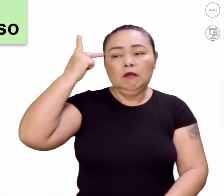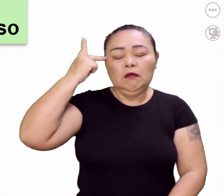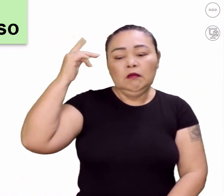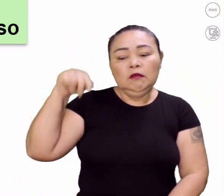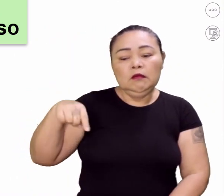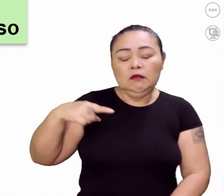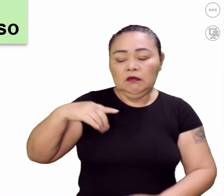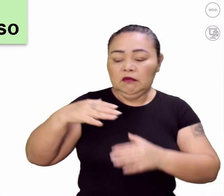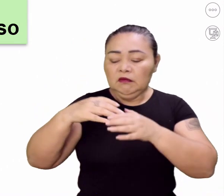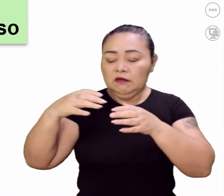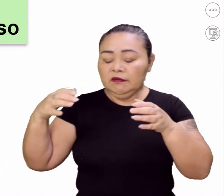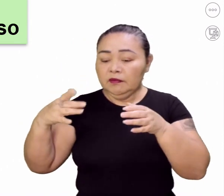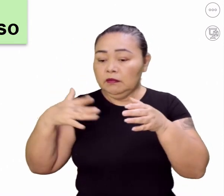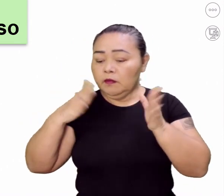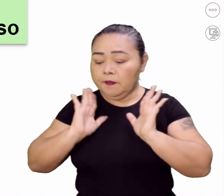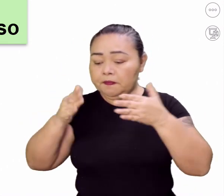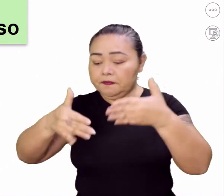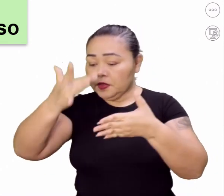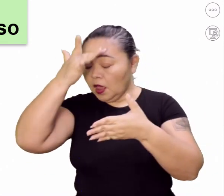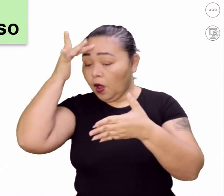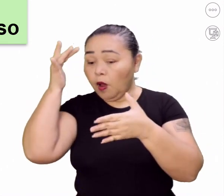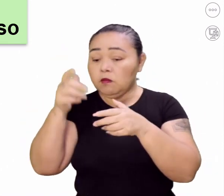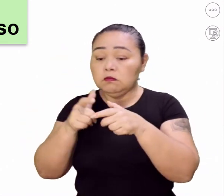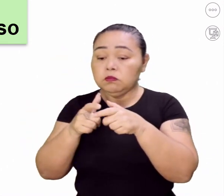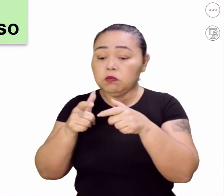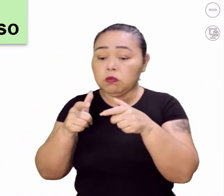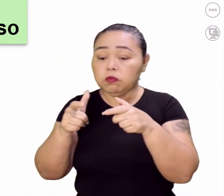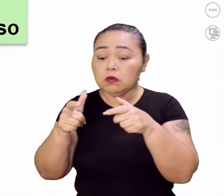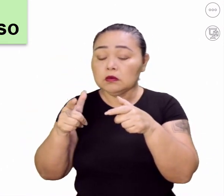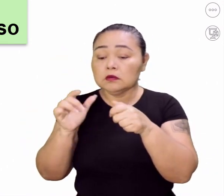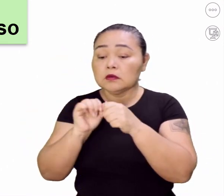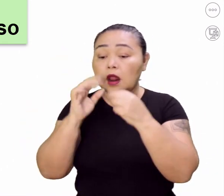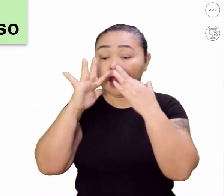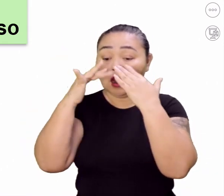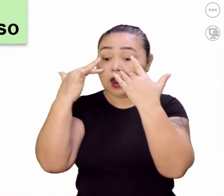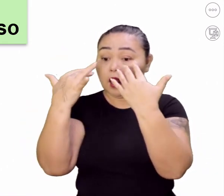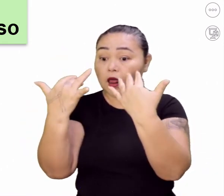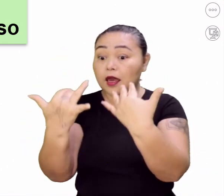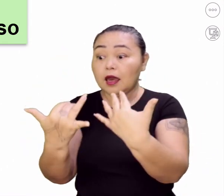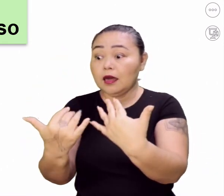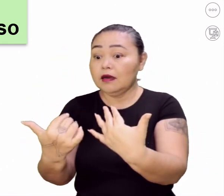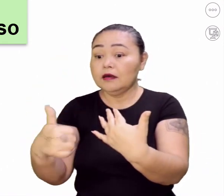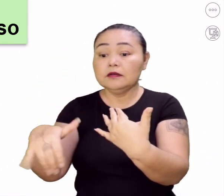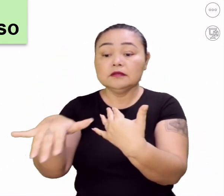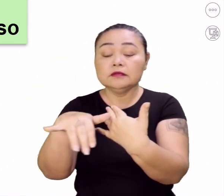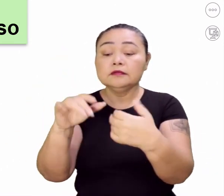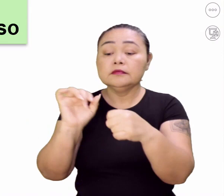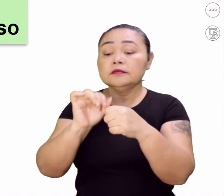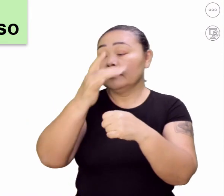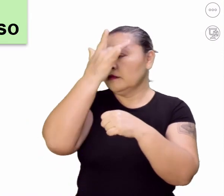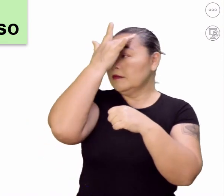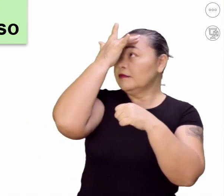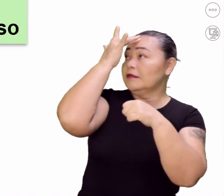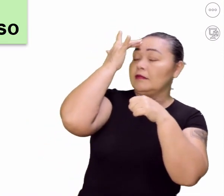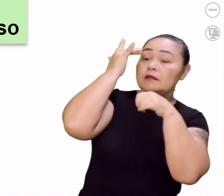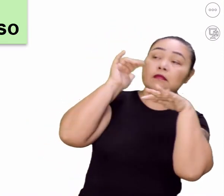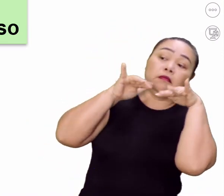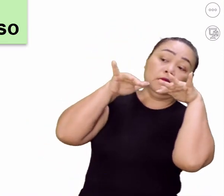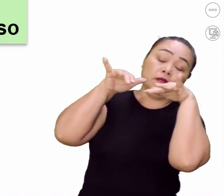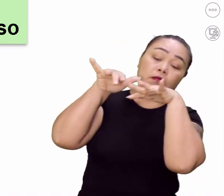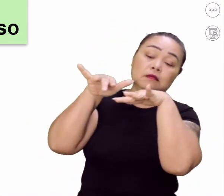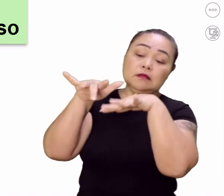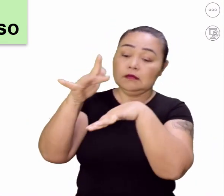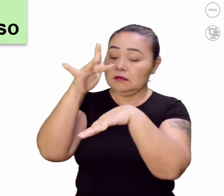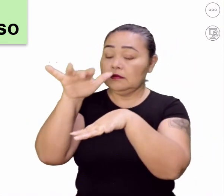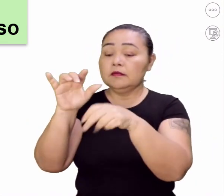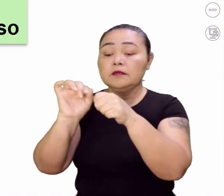a densidade ali é mais concentrada, ali também tem mais atrativos que acabaram levando as pessoas migrarem para aquela